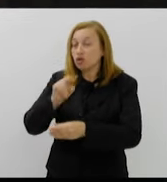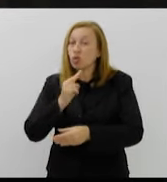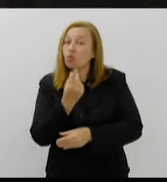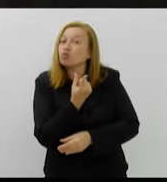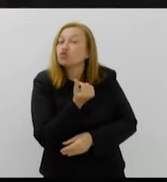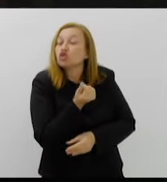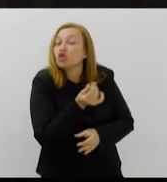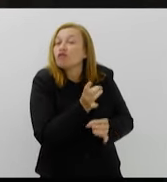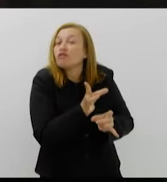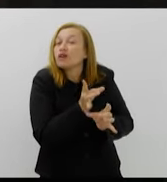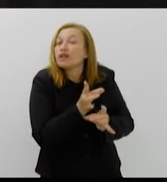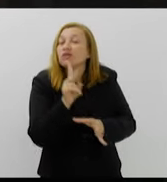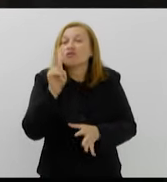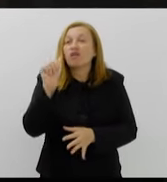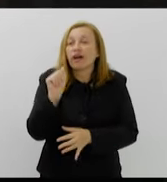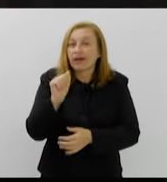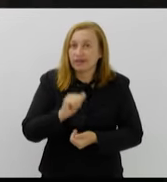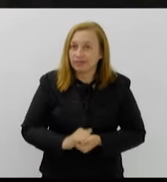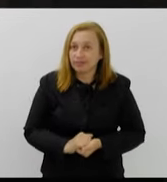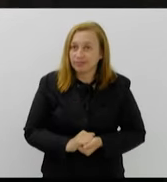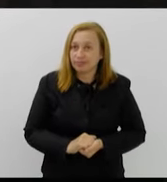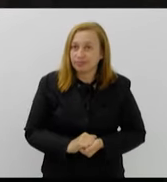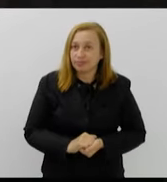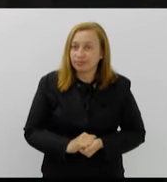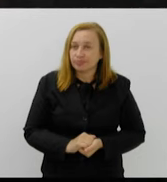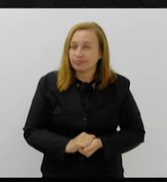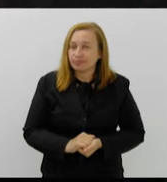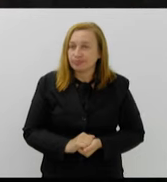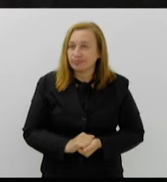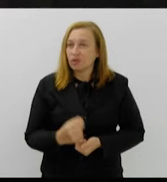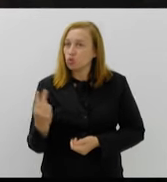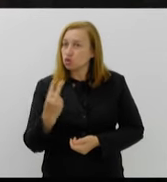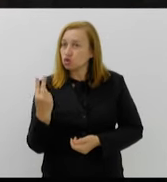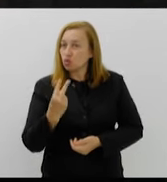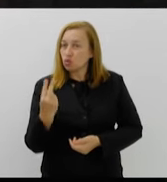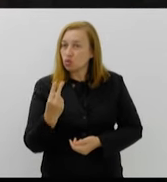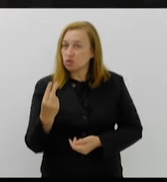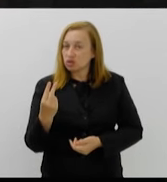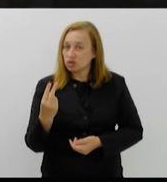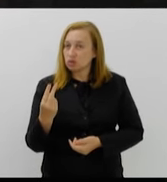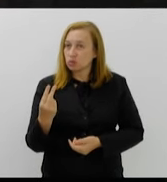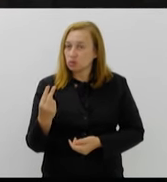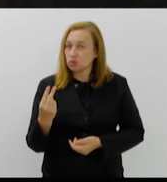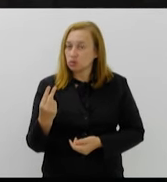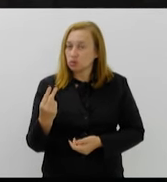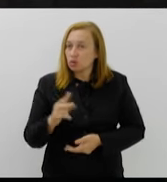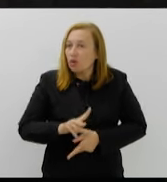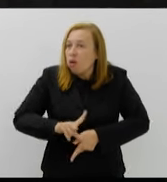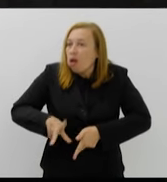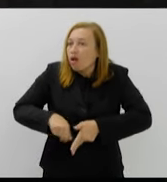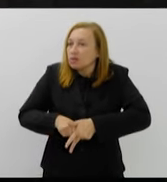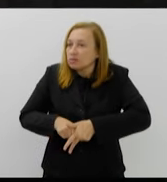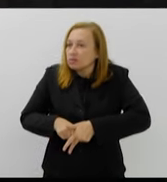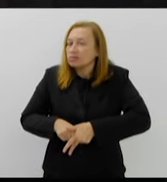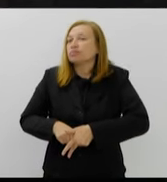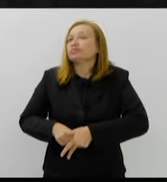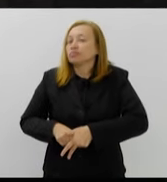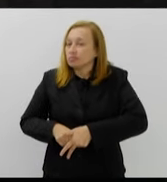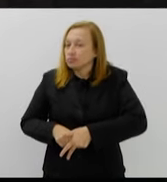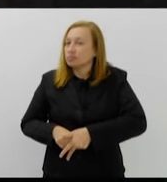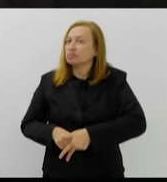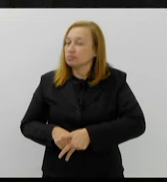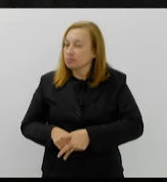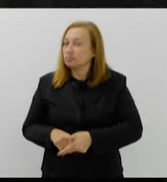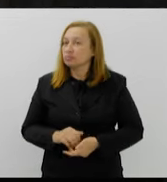vendendo vagas são aqui ó usurpadores do poder público do